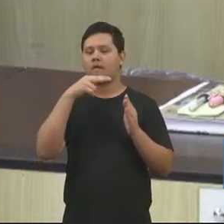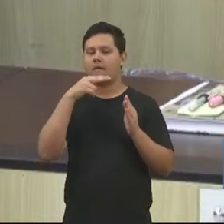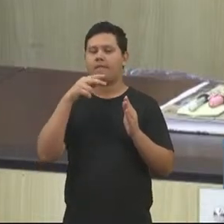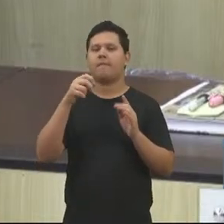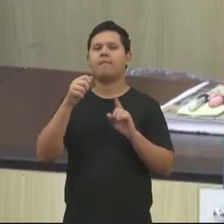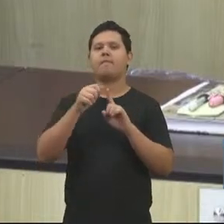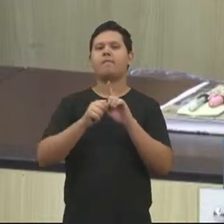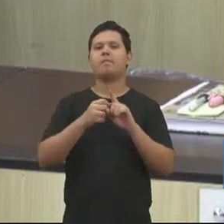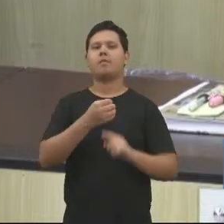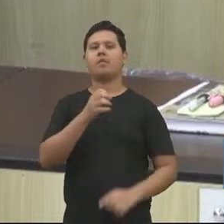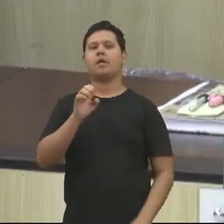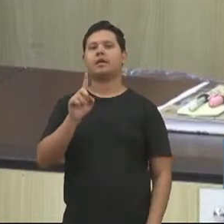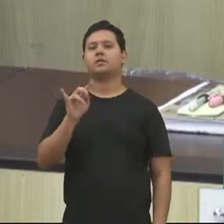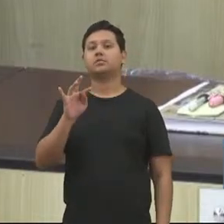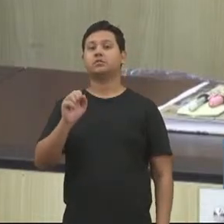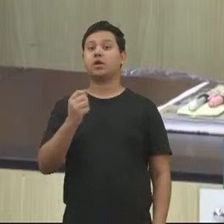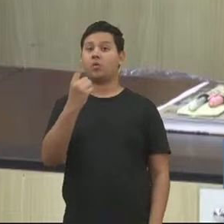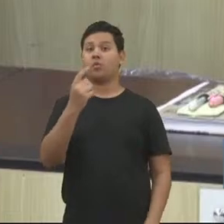edital 1 de